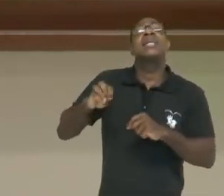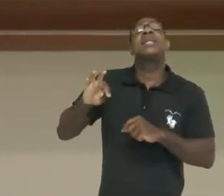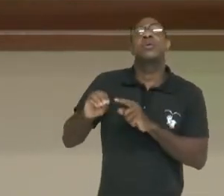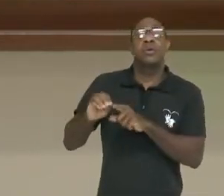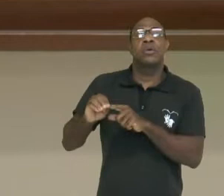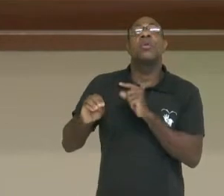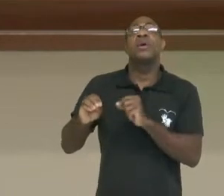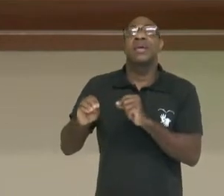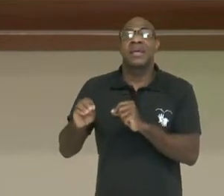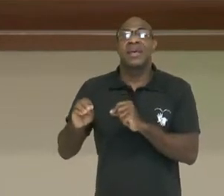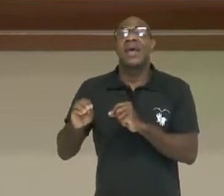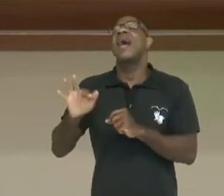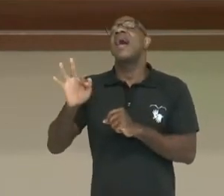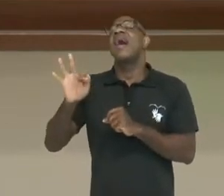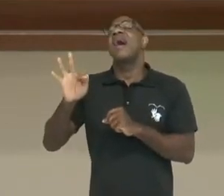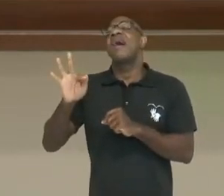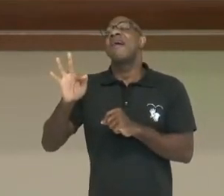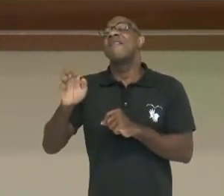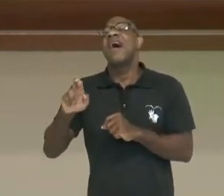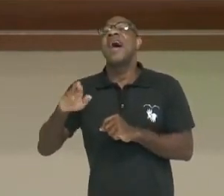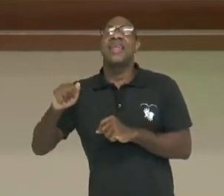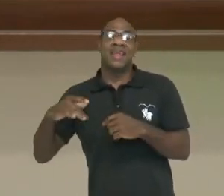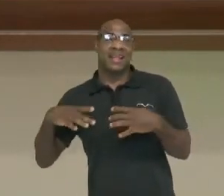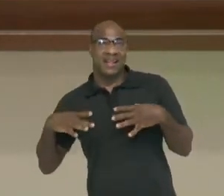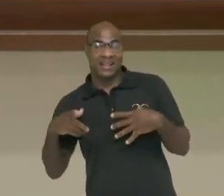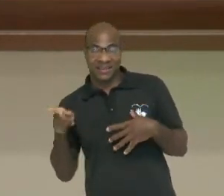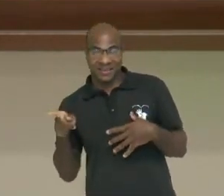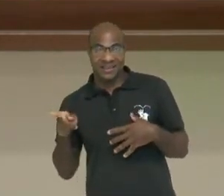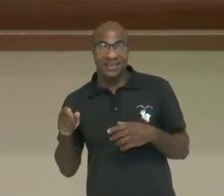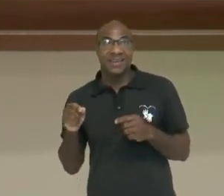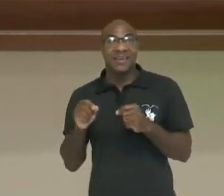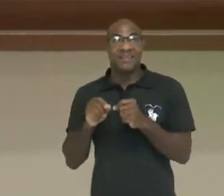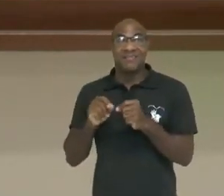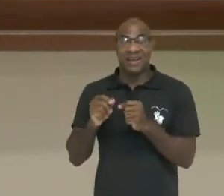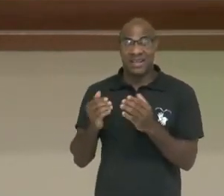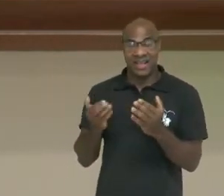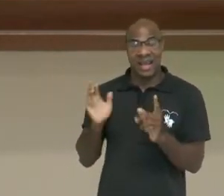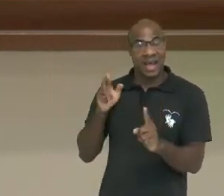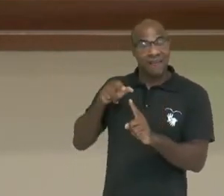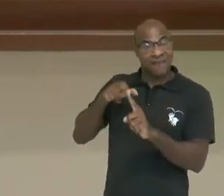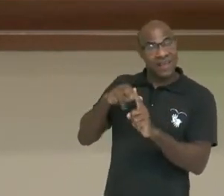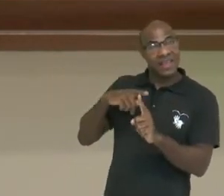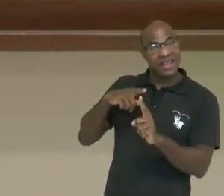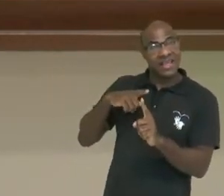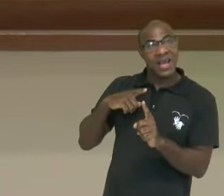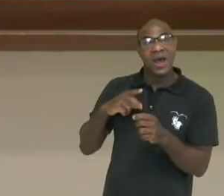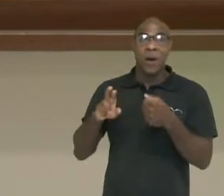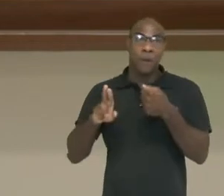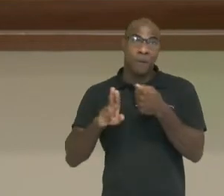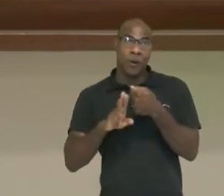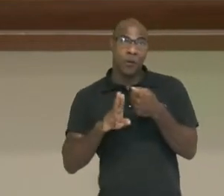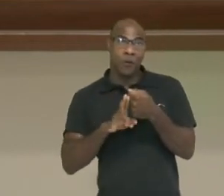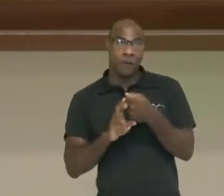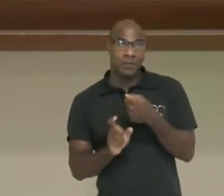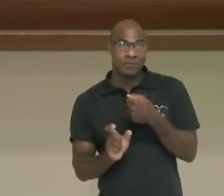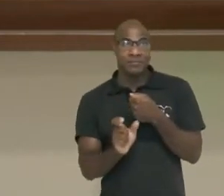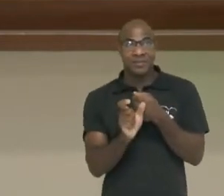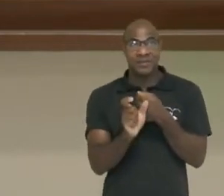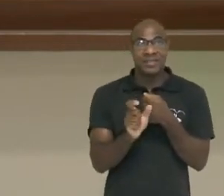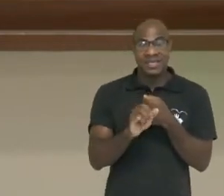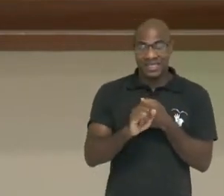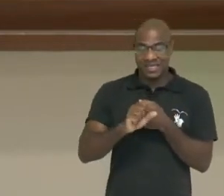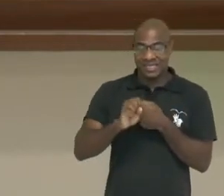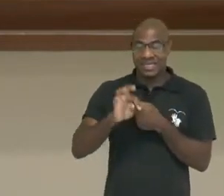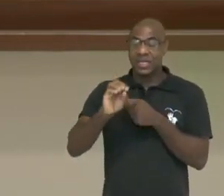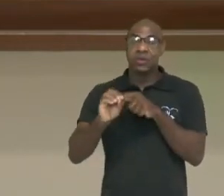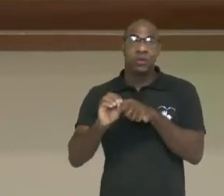que vem na sequência. Férias, né? Então, a gente faz essa referência. O pronome que está ali, o pronome